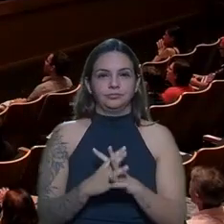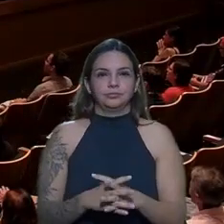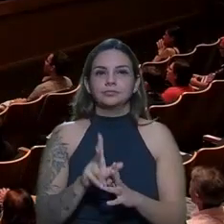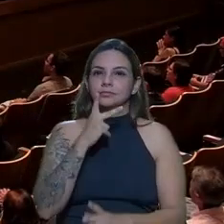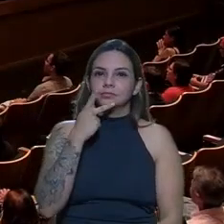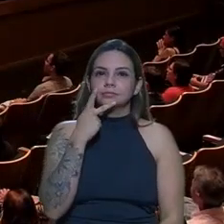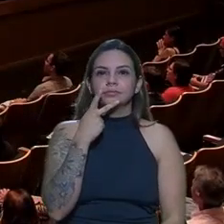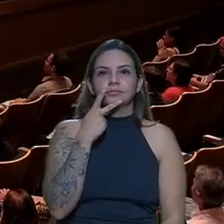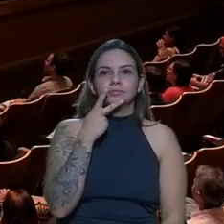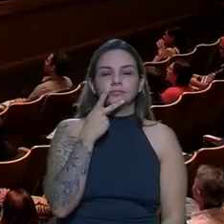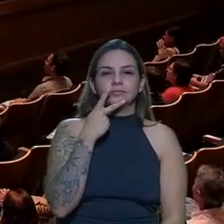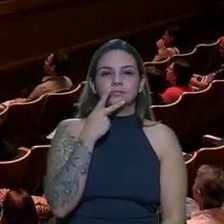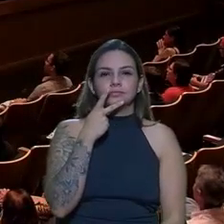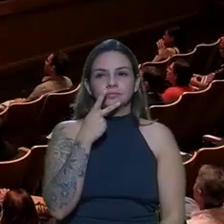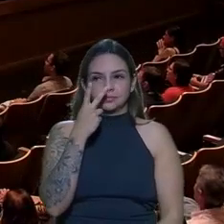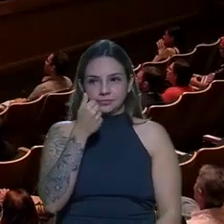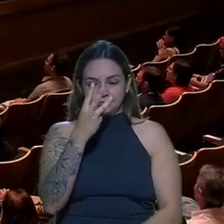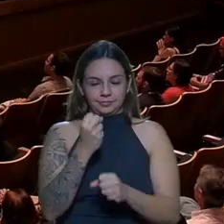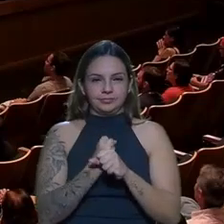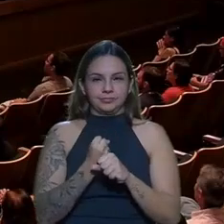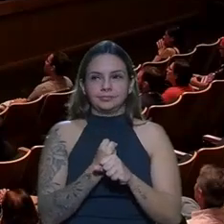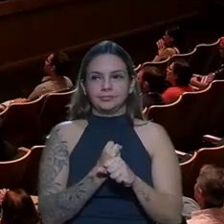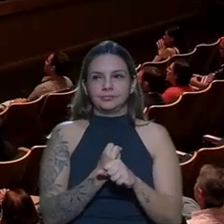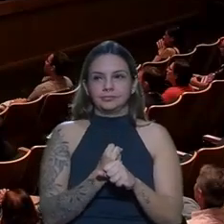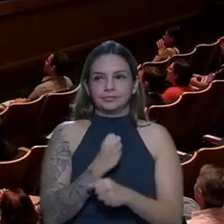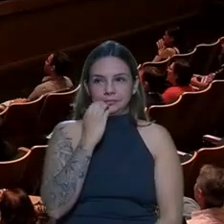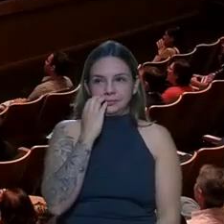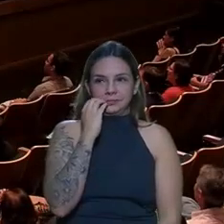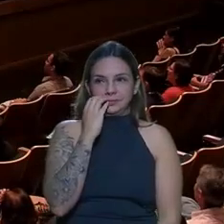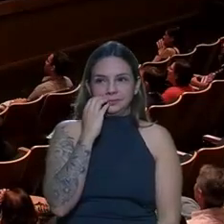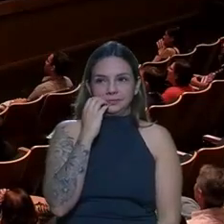e dizer que 13 anos, hein, Afonso?